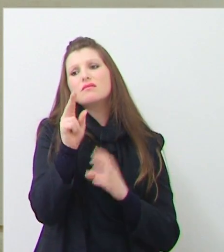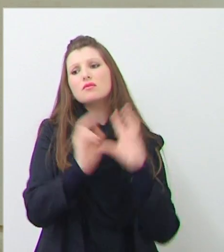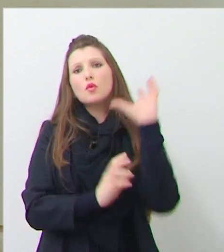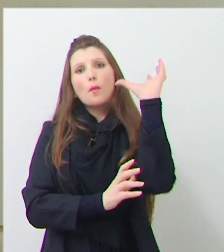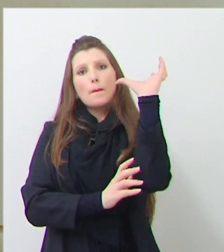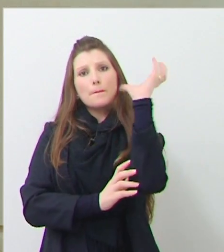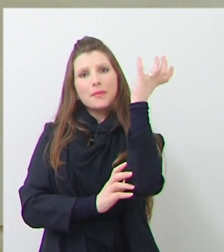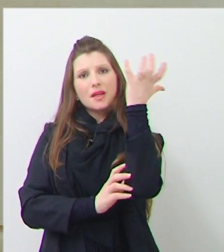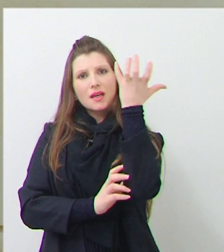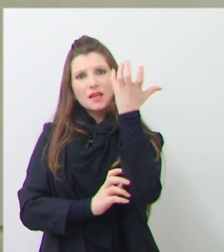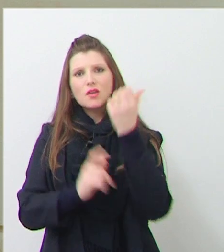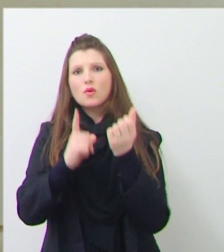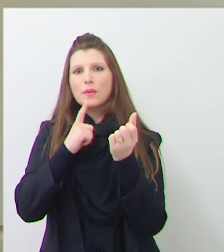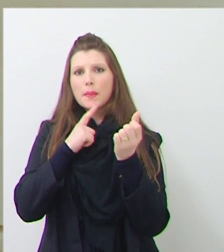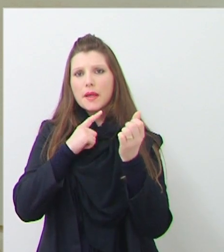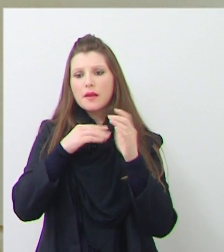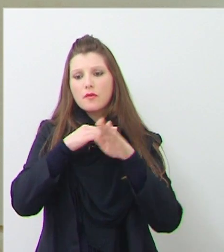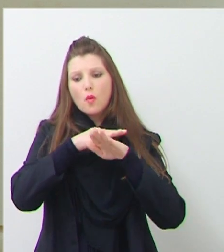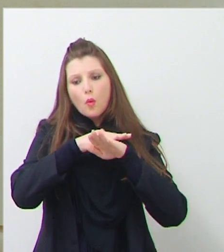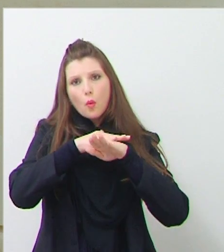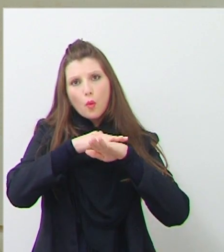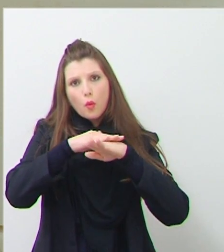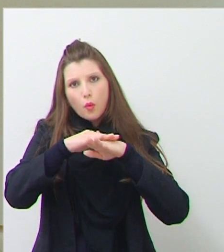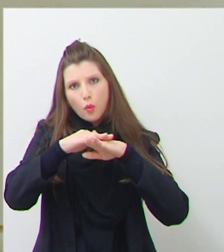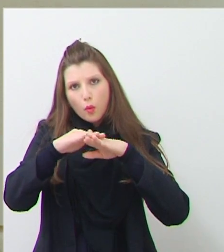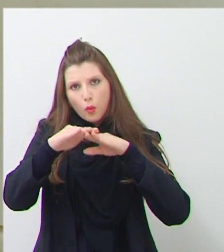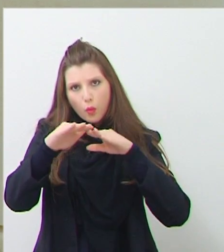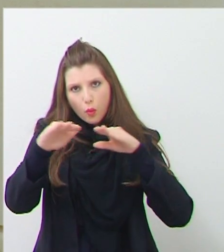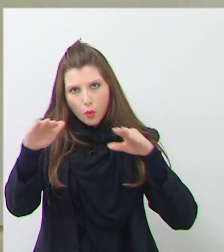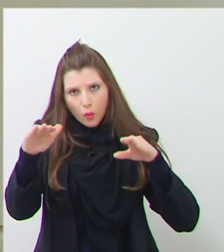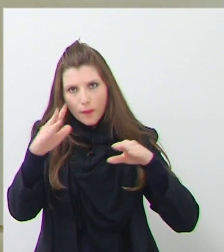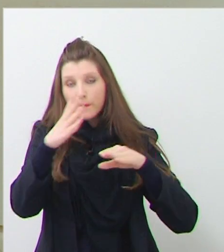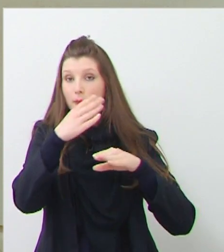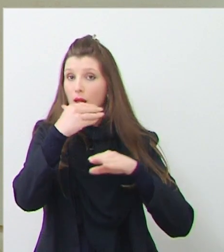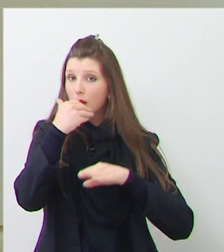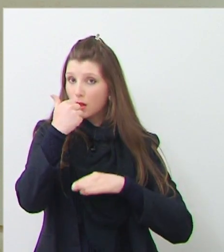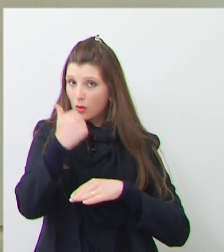um nivelamento e umas melhorias no trilho do bairro